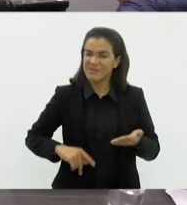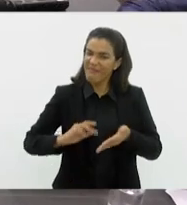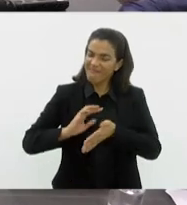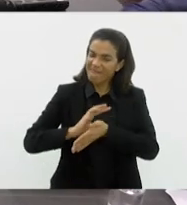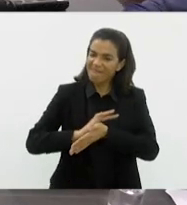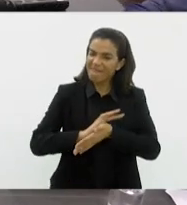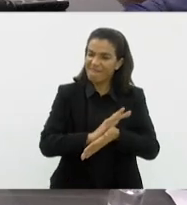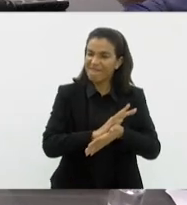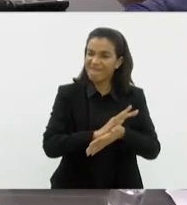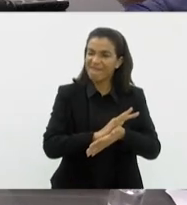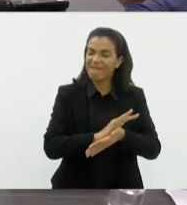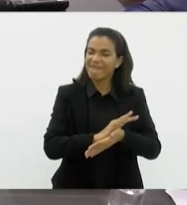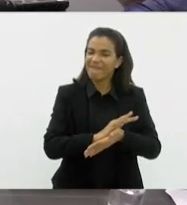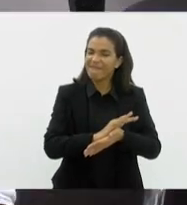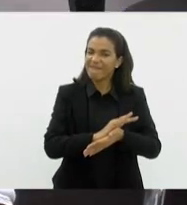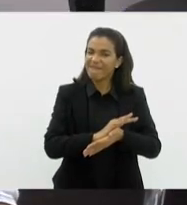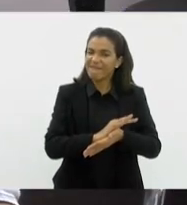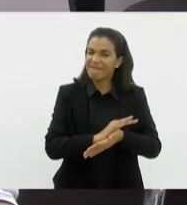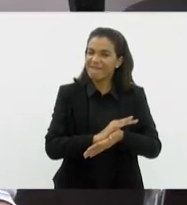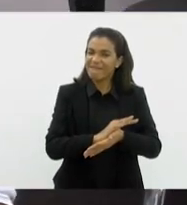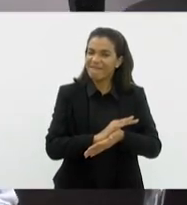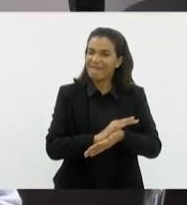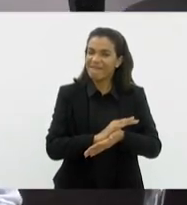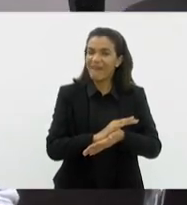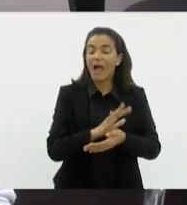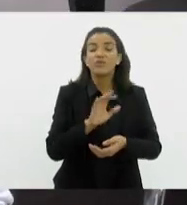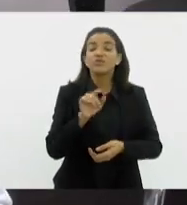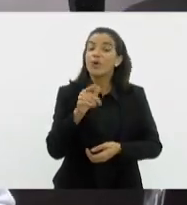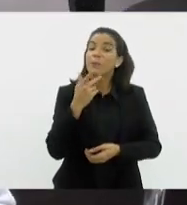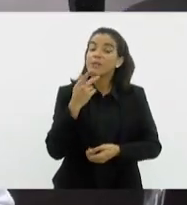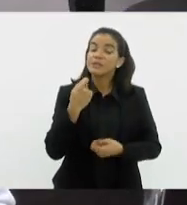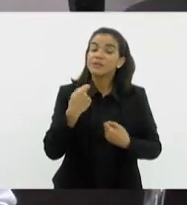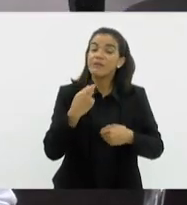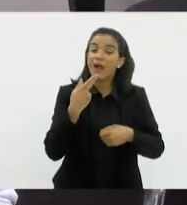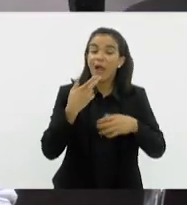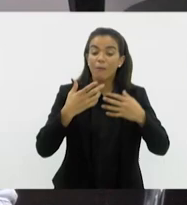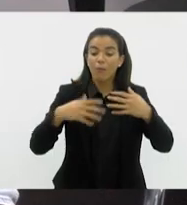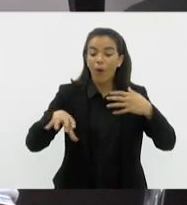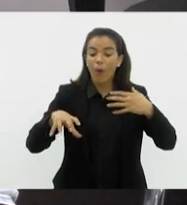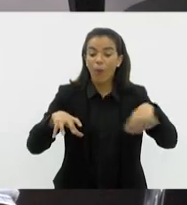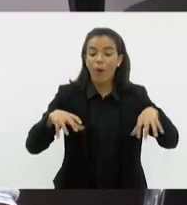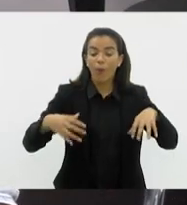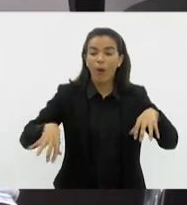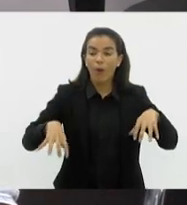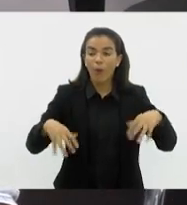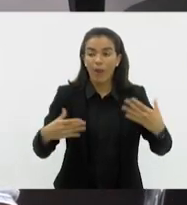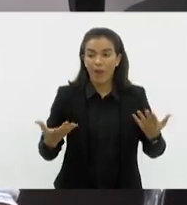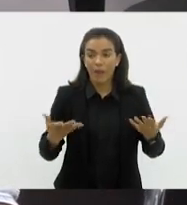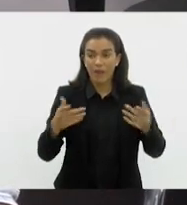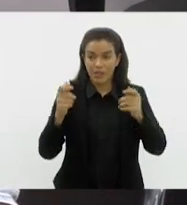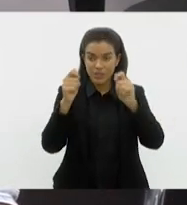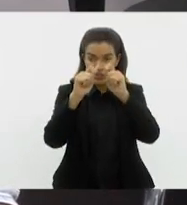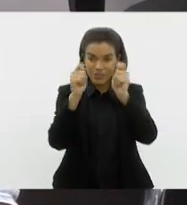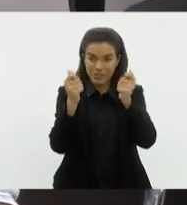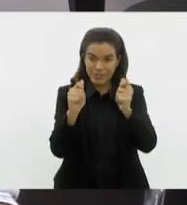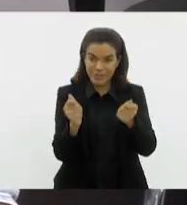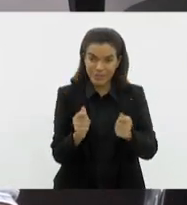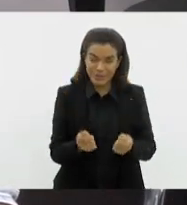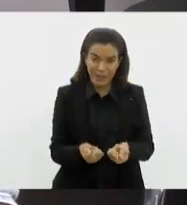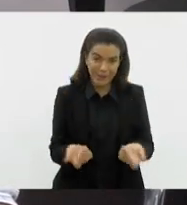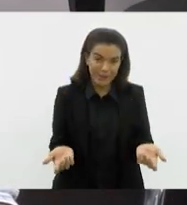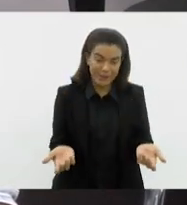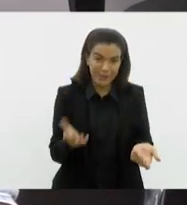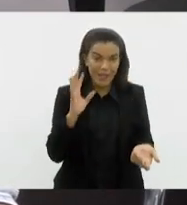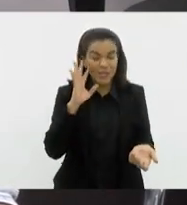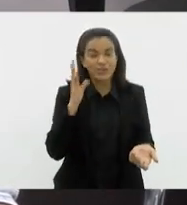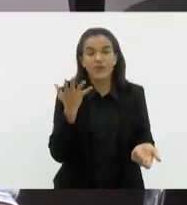discrimina quais são as estátuas. Como haveria de ser, né? Porque se o senhor quiser tombar todas as estátuas... quais